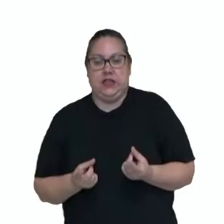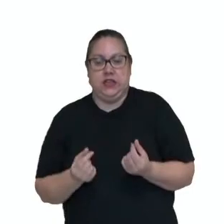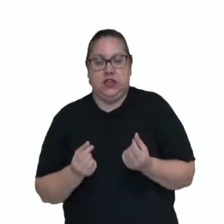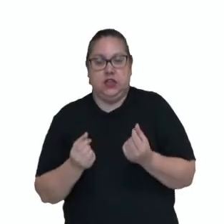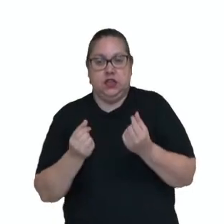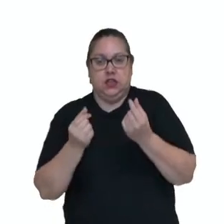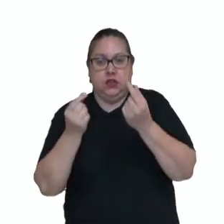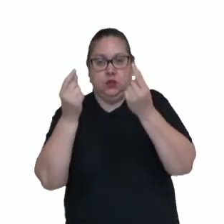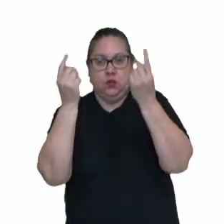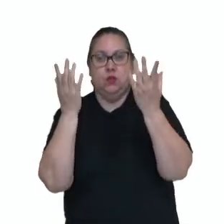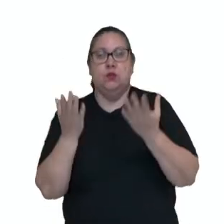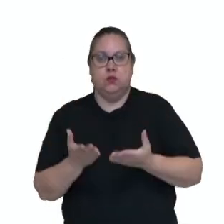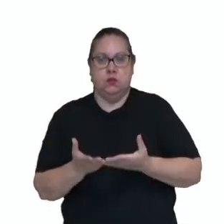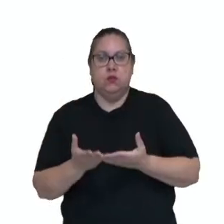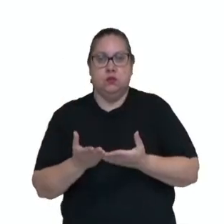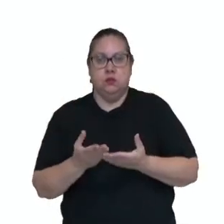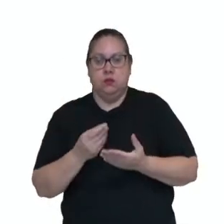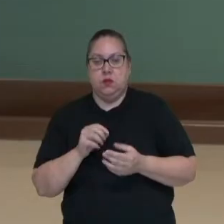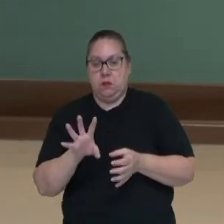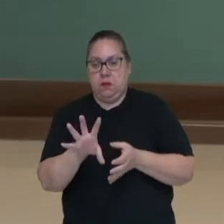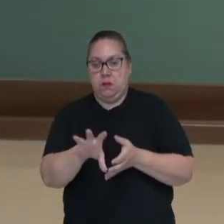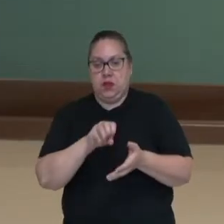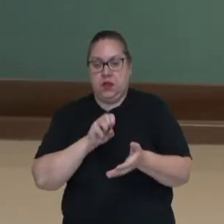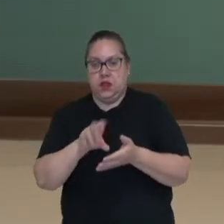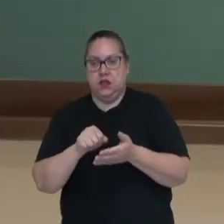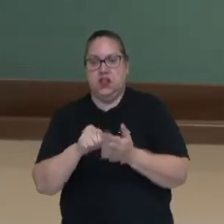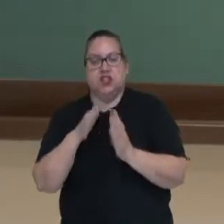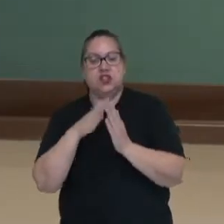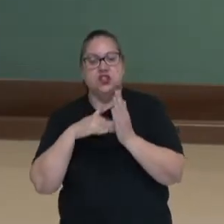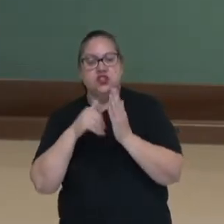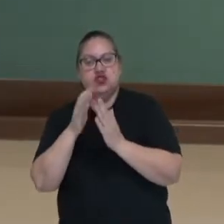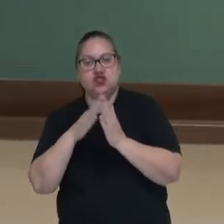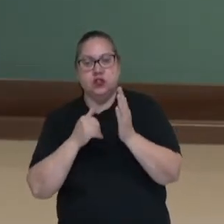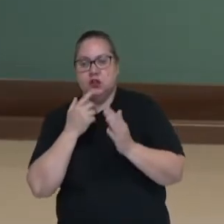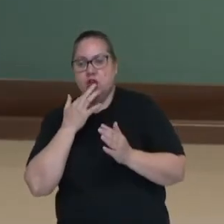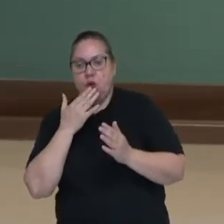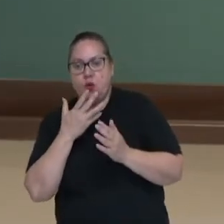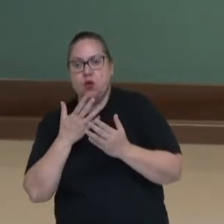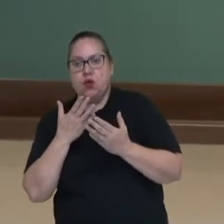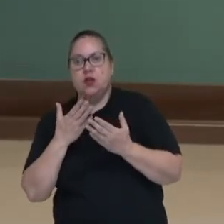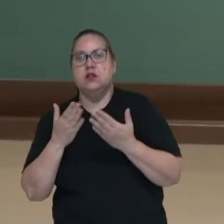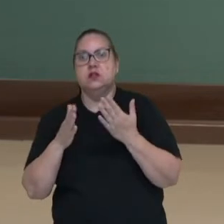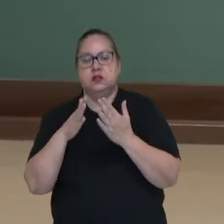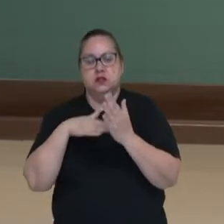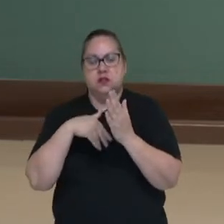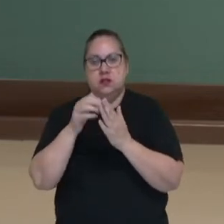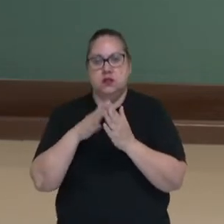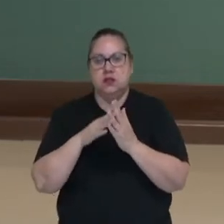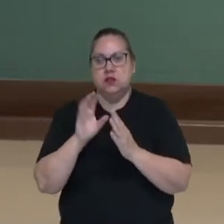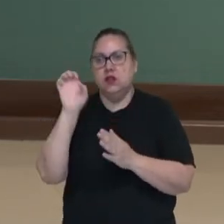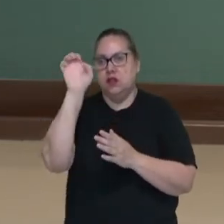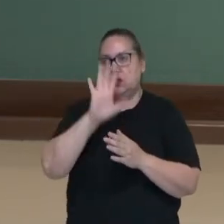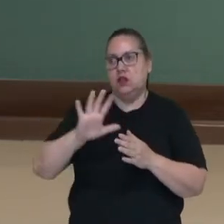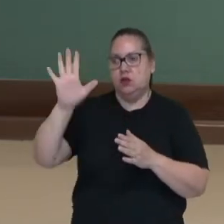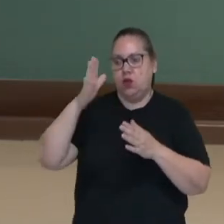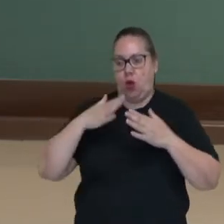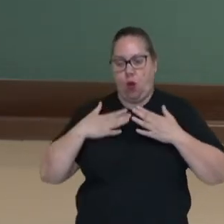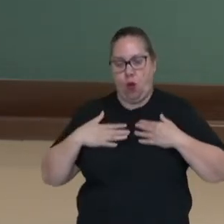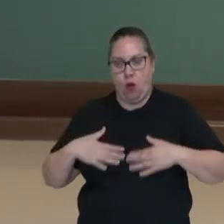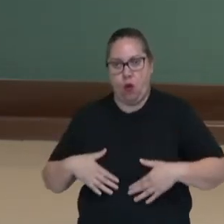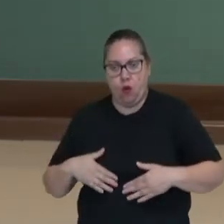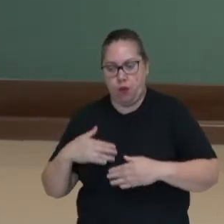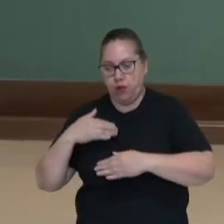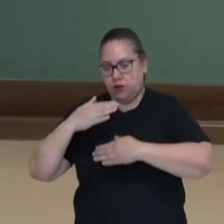inclusive, para se extrair a tinta utilizada para tingir, né, na Europa, roupas,